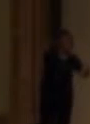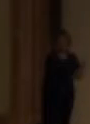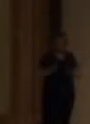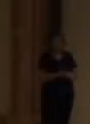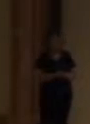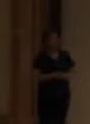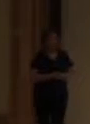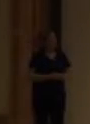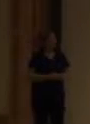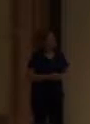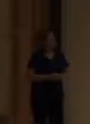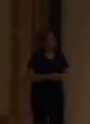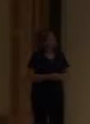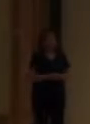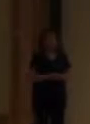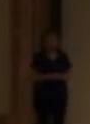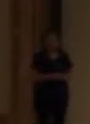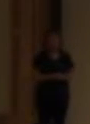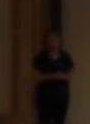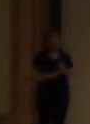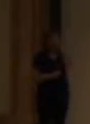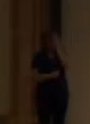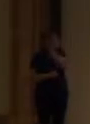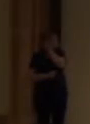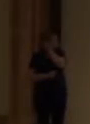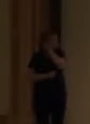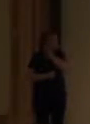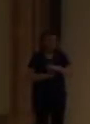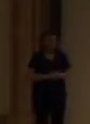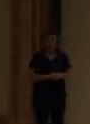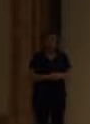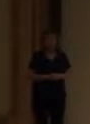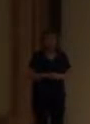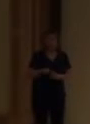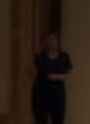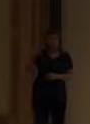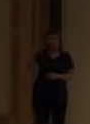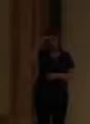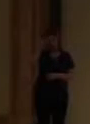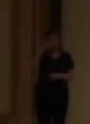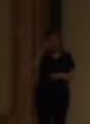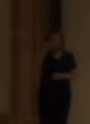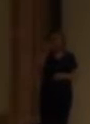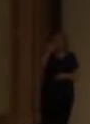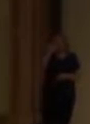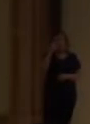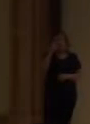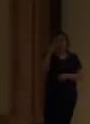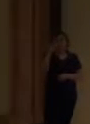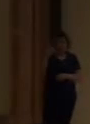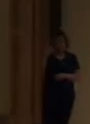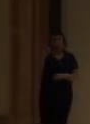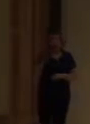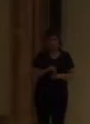Lévi-Strauss, que toda a gente conhecerá aqui na sala, com toda a autoridade que o caracteriza, foi uma